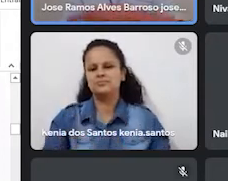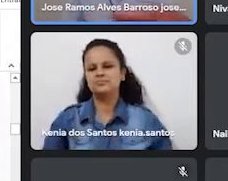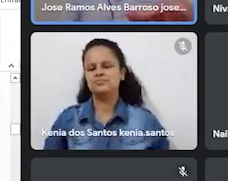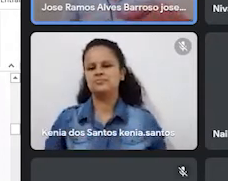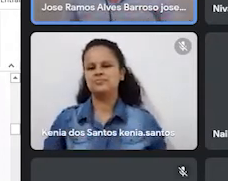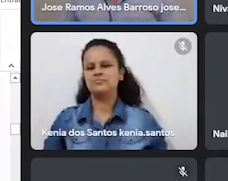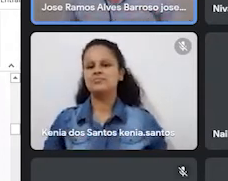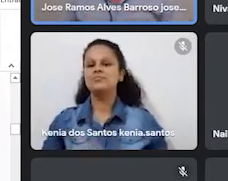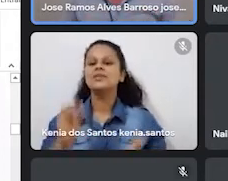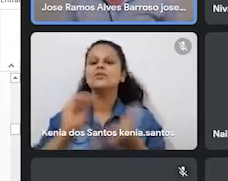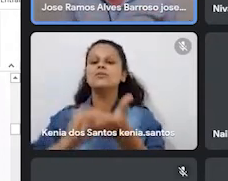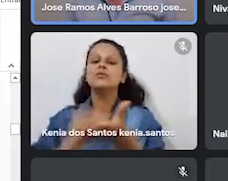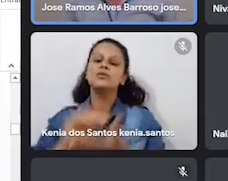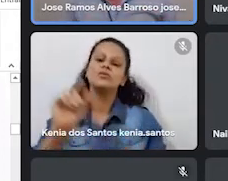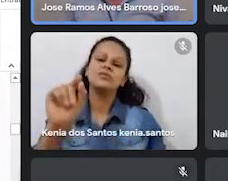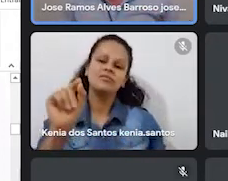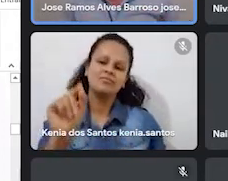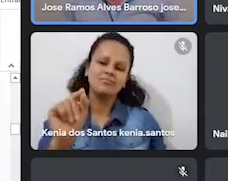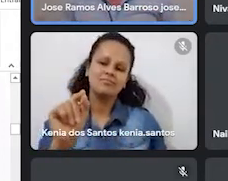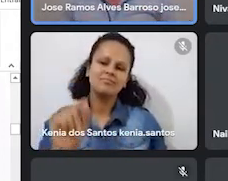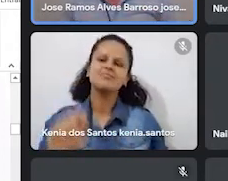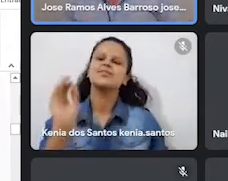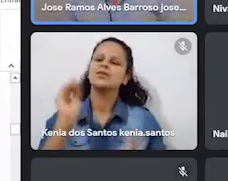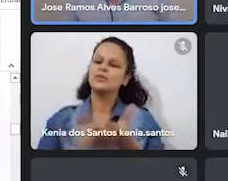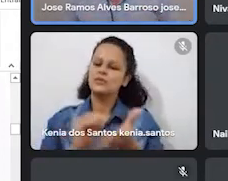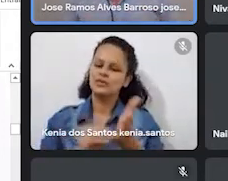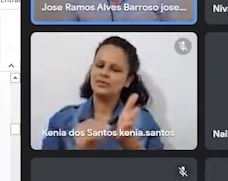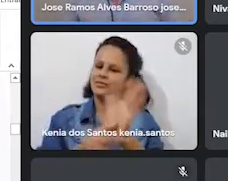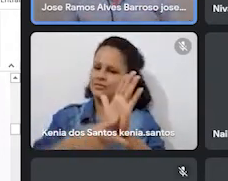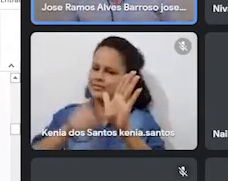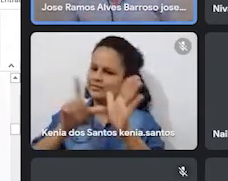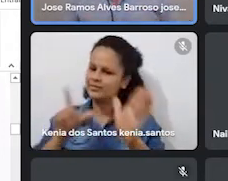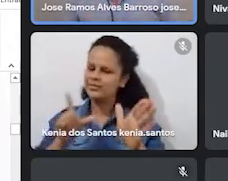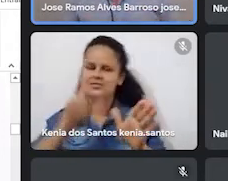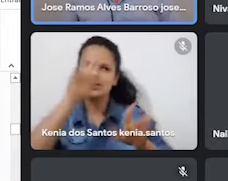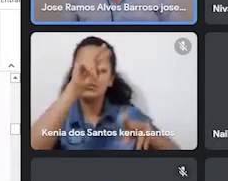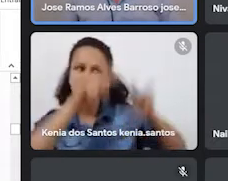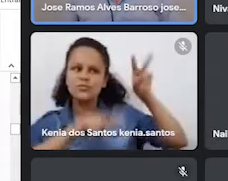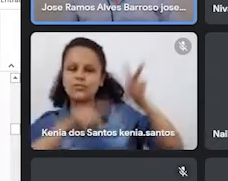Falta de quê? Falta de uma análise de risco.